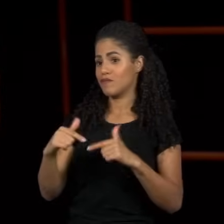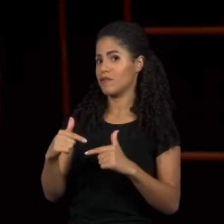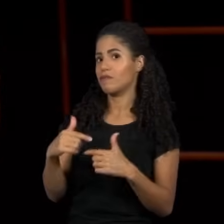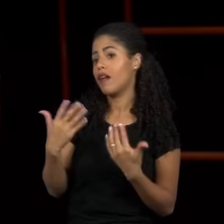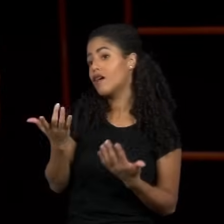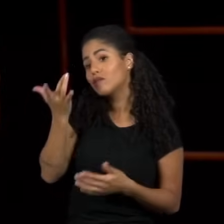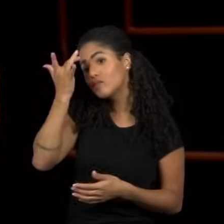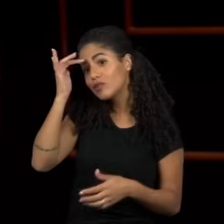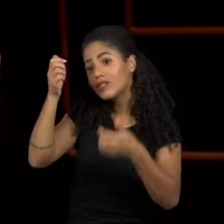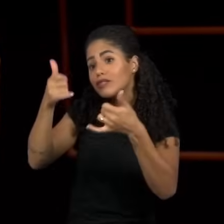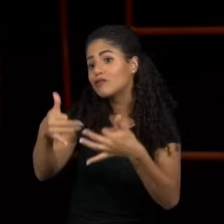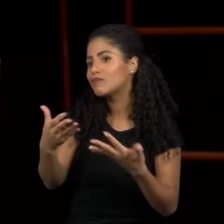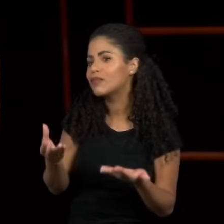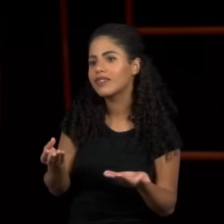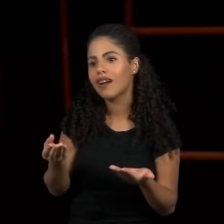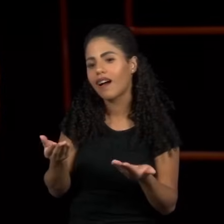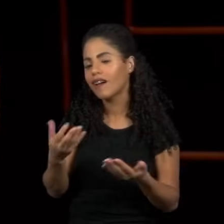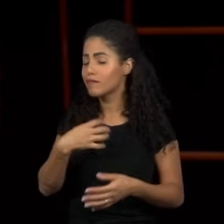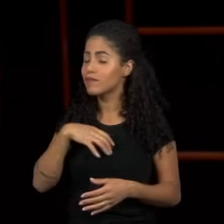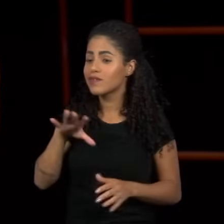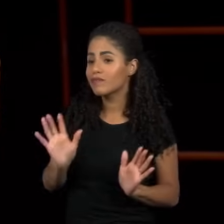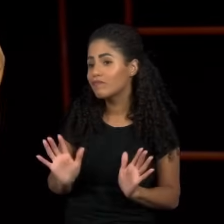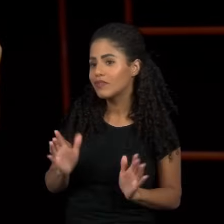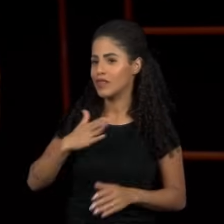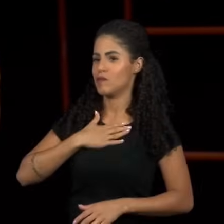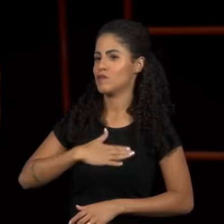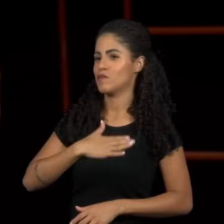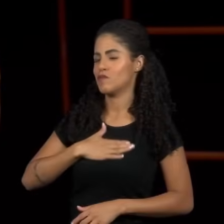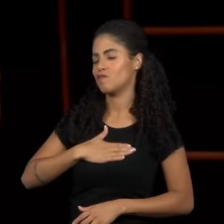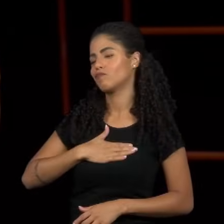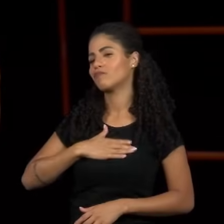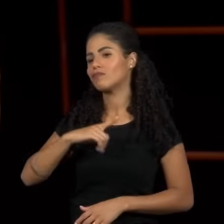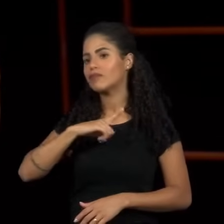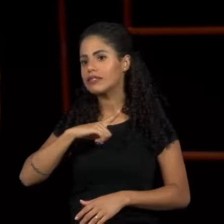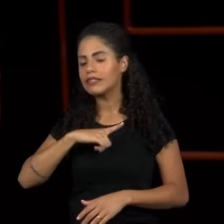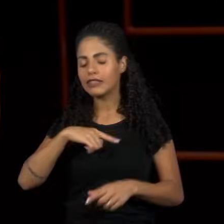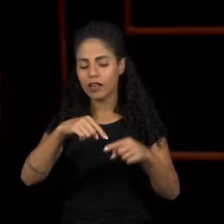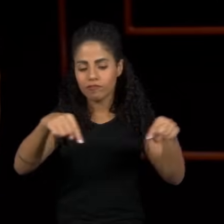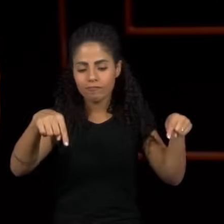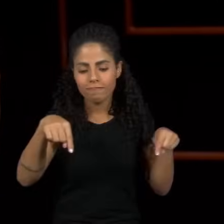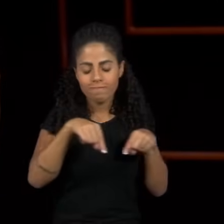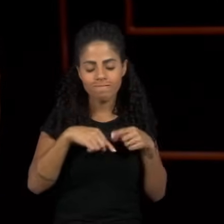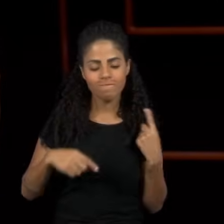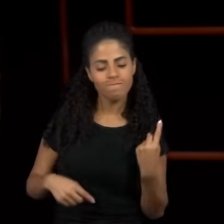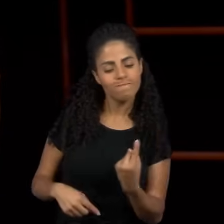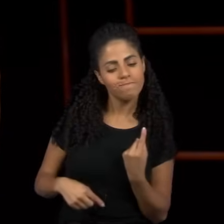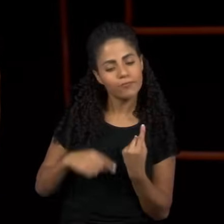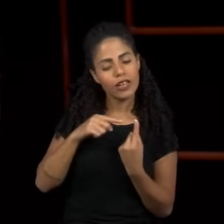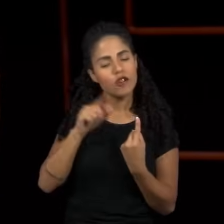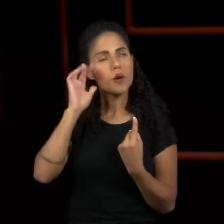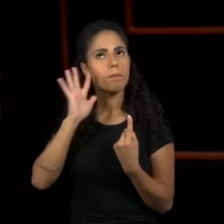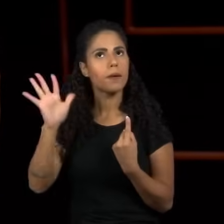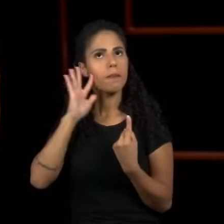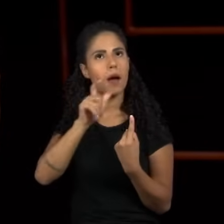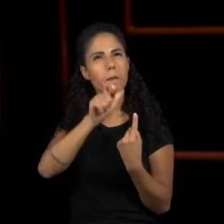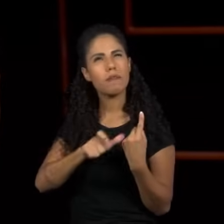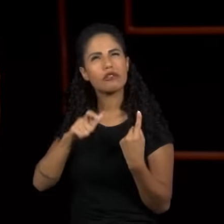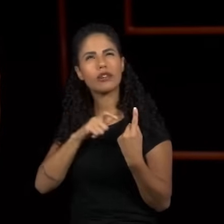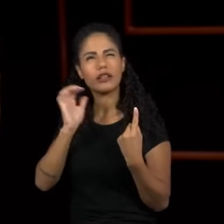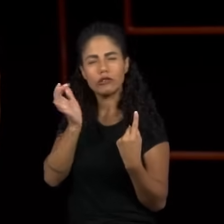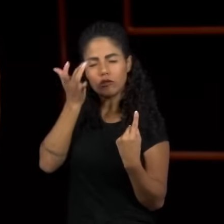Não sei, é por aí. Eu gosto quando existe esse espaço para poder dar uma direção